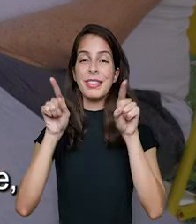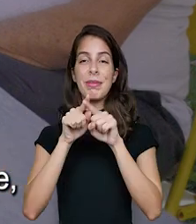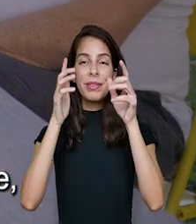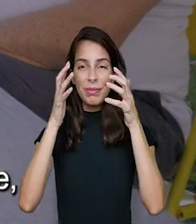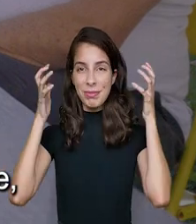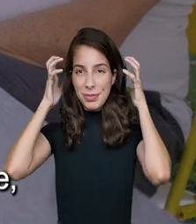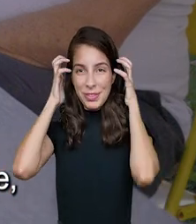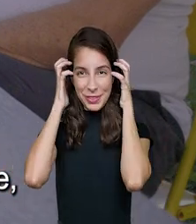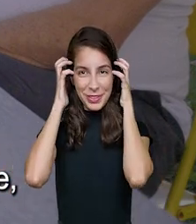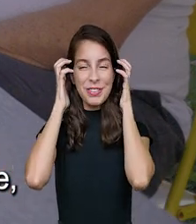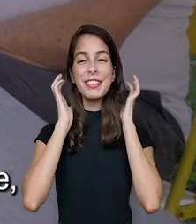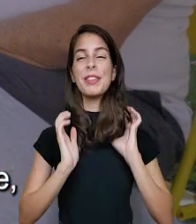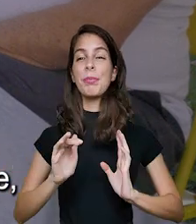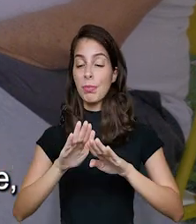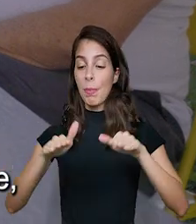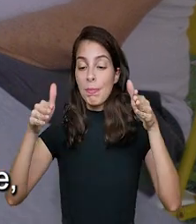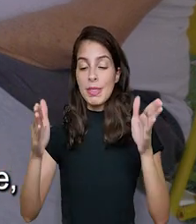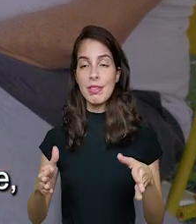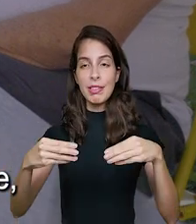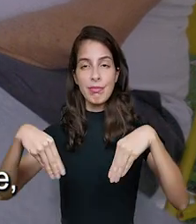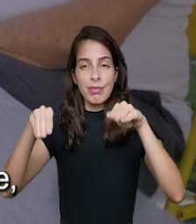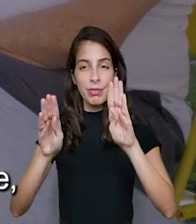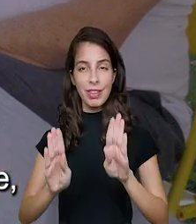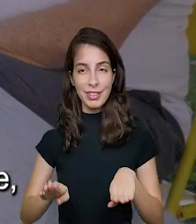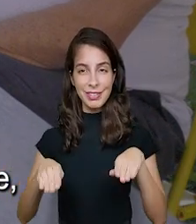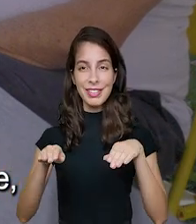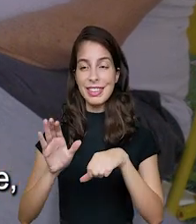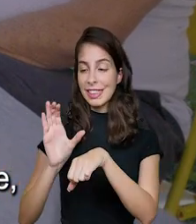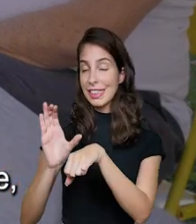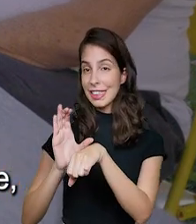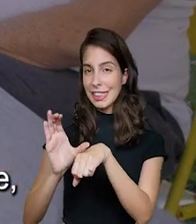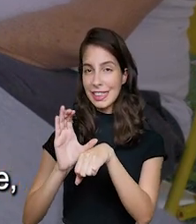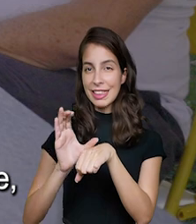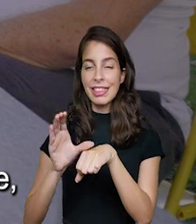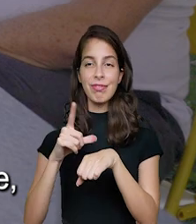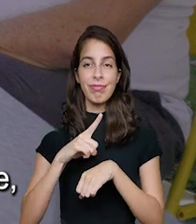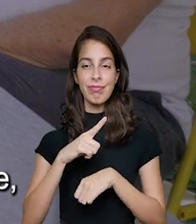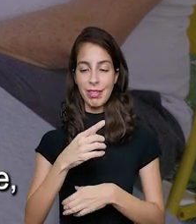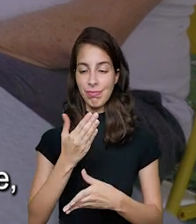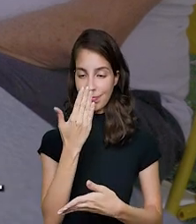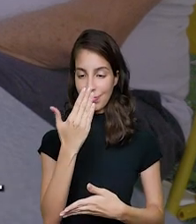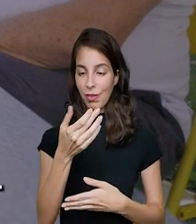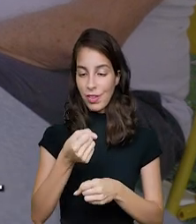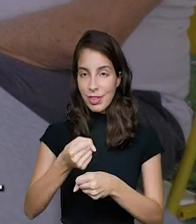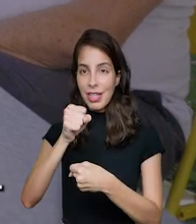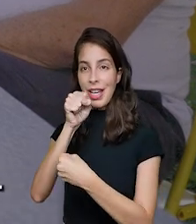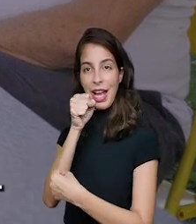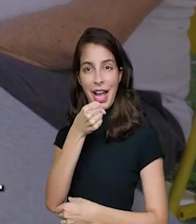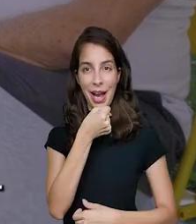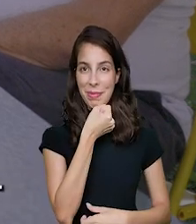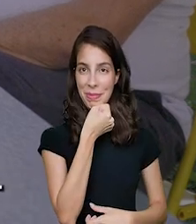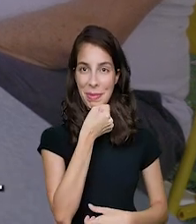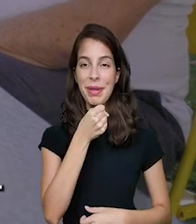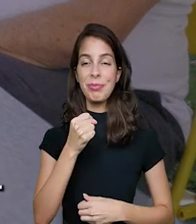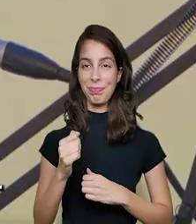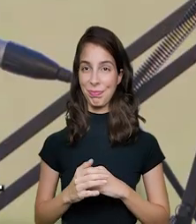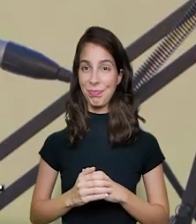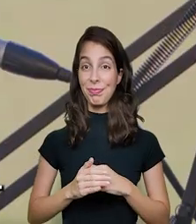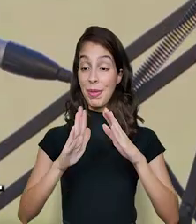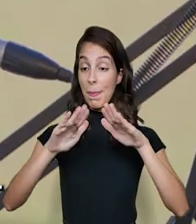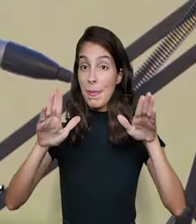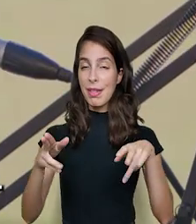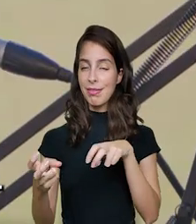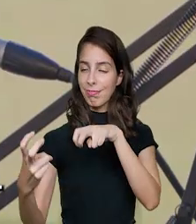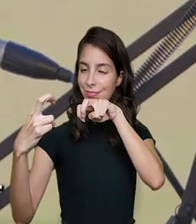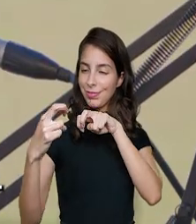e fones de ouvido eu estou sentada a uma mesa com uma toalha cinza e tenho à minha frente um microfone do outro lado